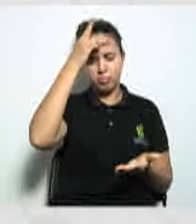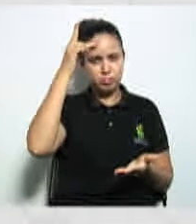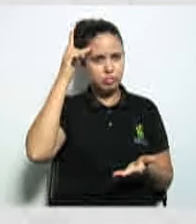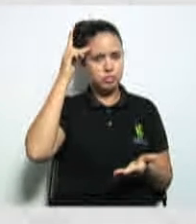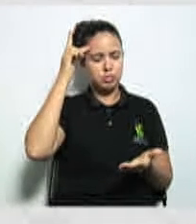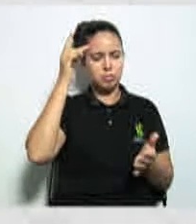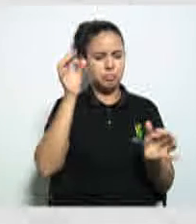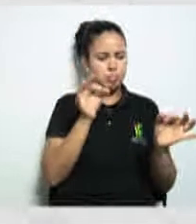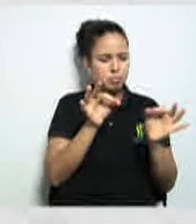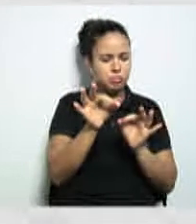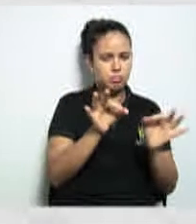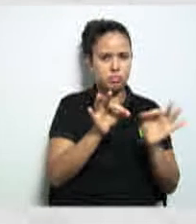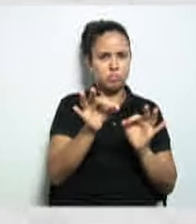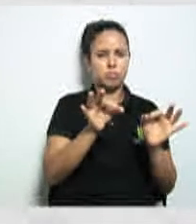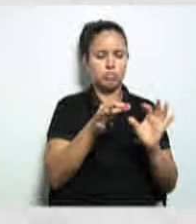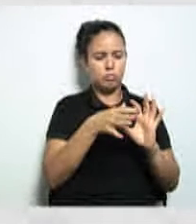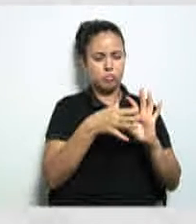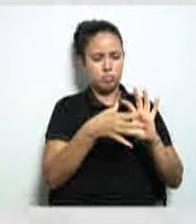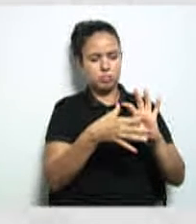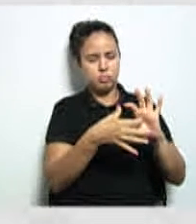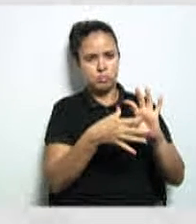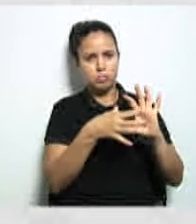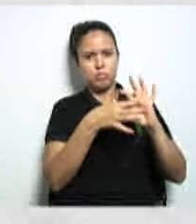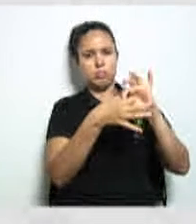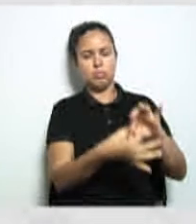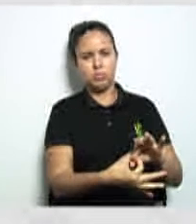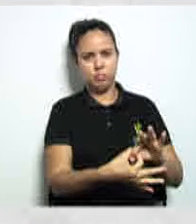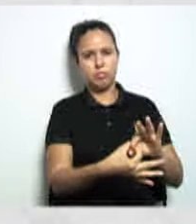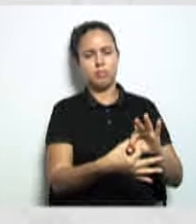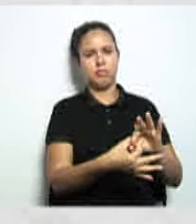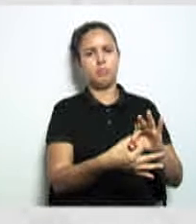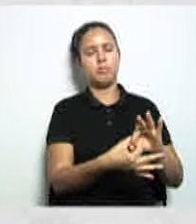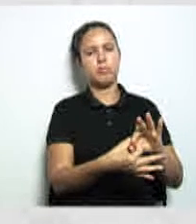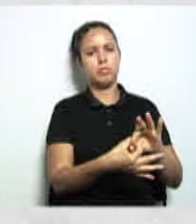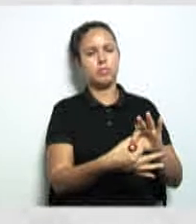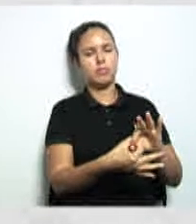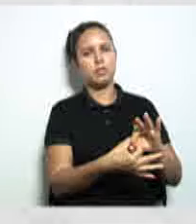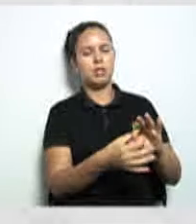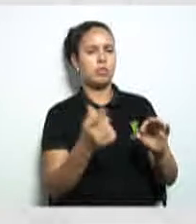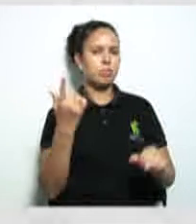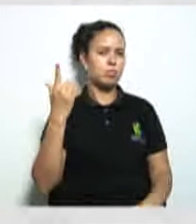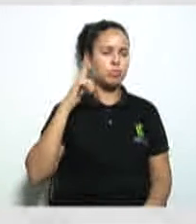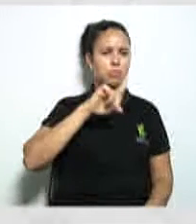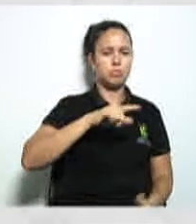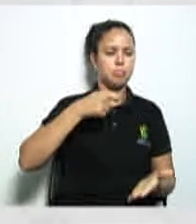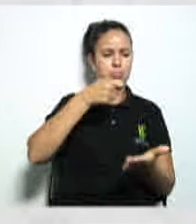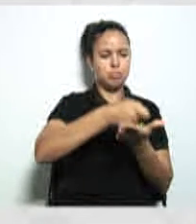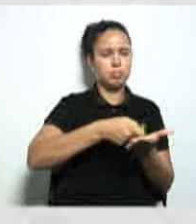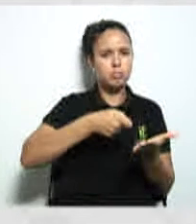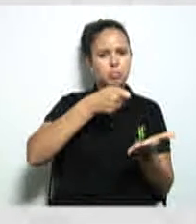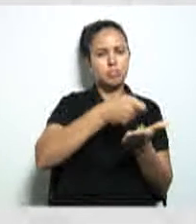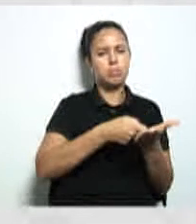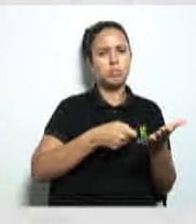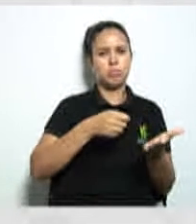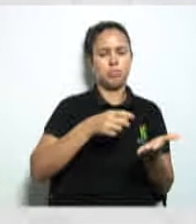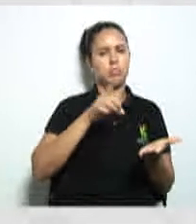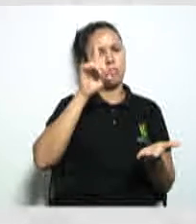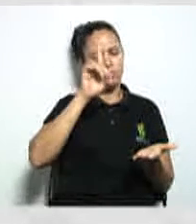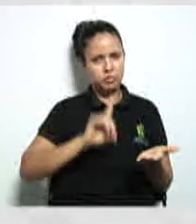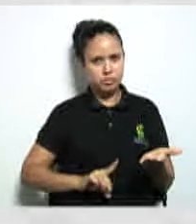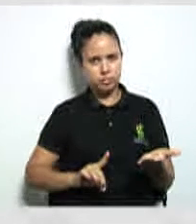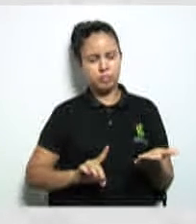se organizar de forma para combater esses